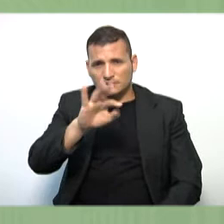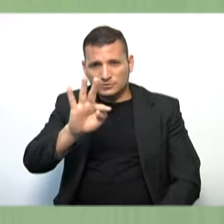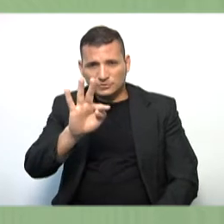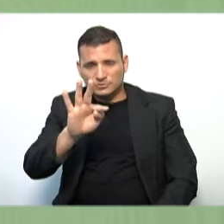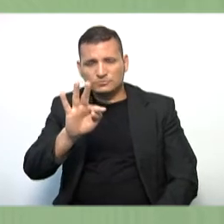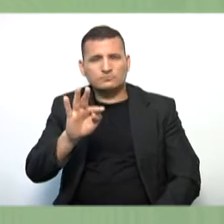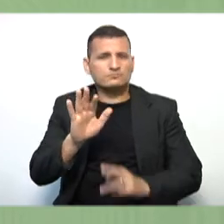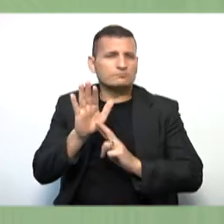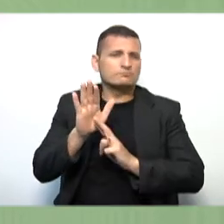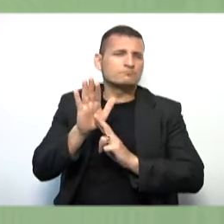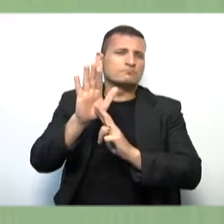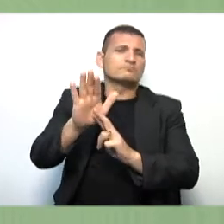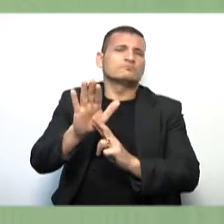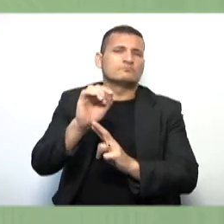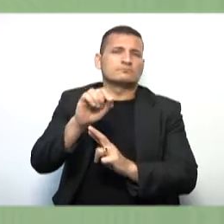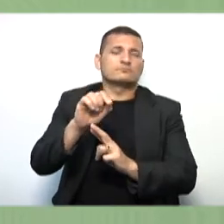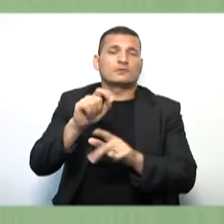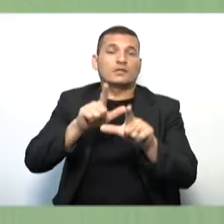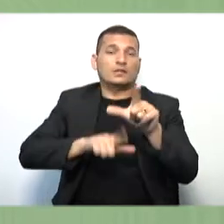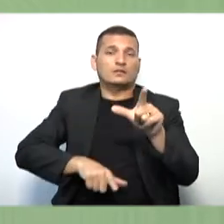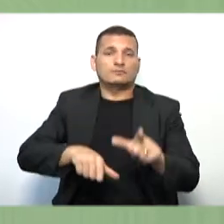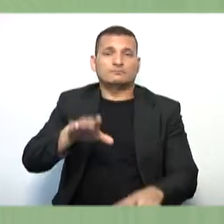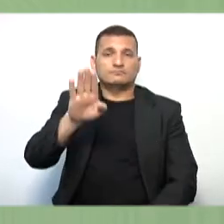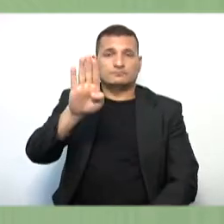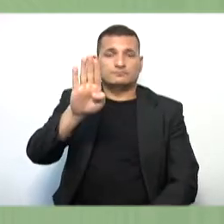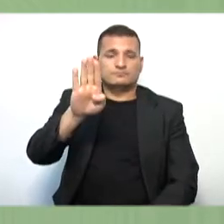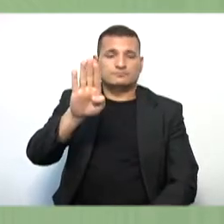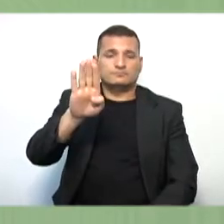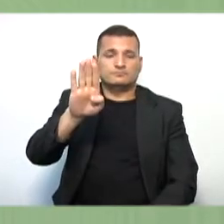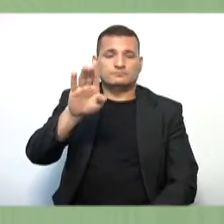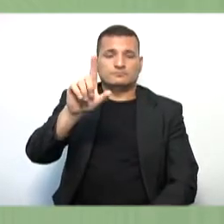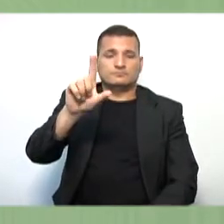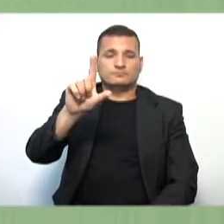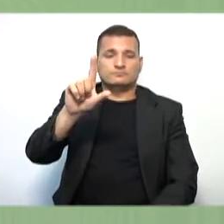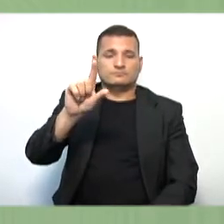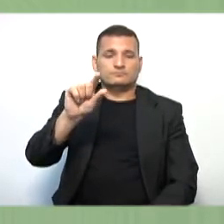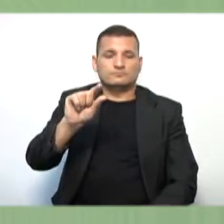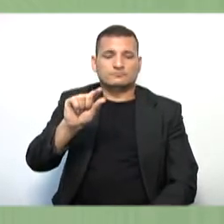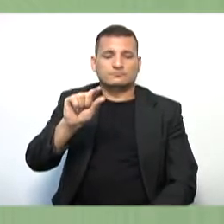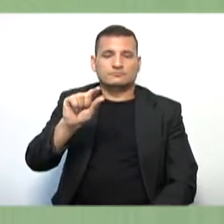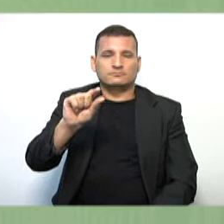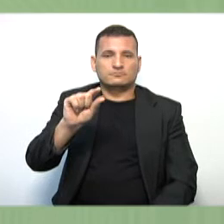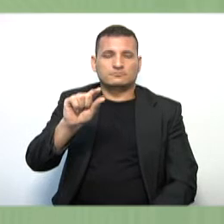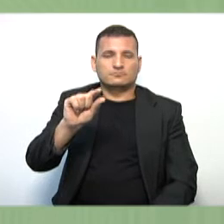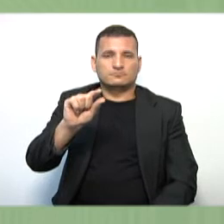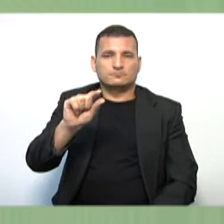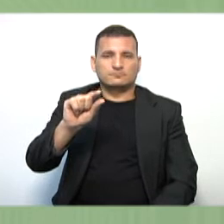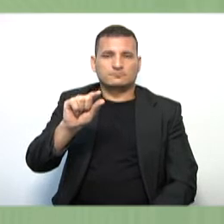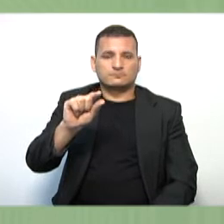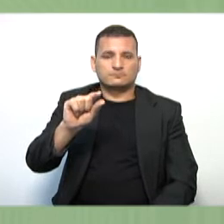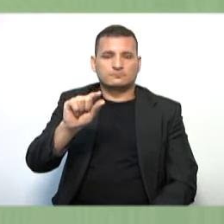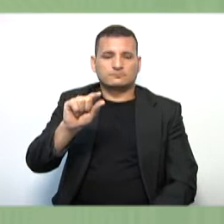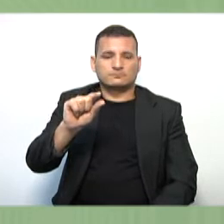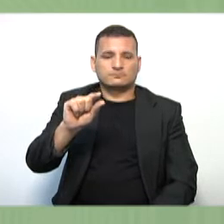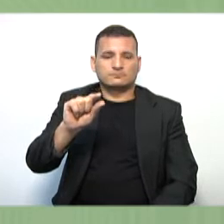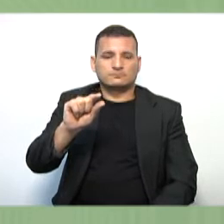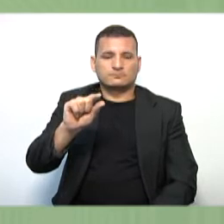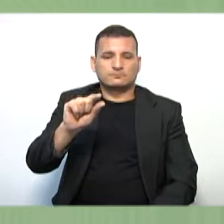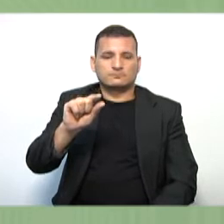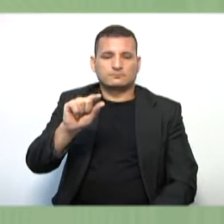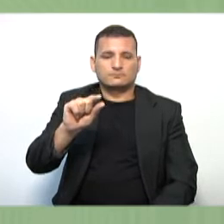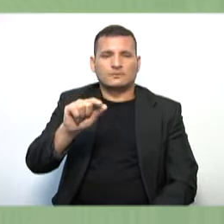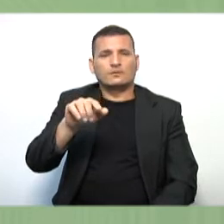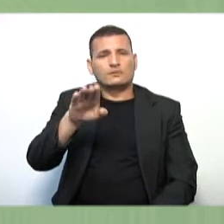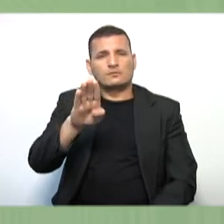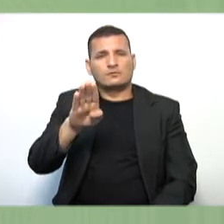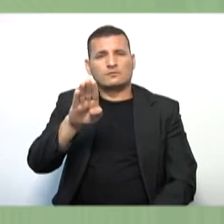pela letra Bzinha, ok? B minúsculo. O bit, ele é considerado a menor unidade